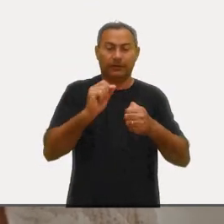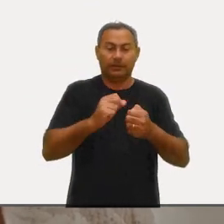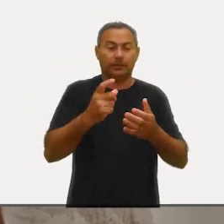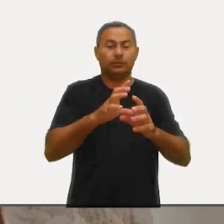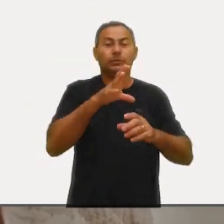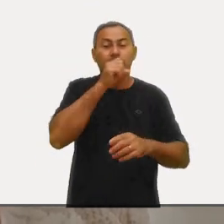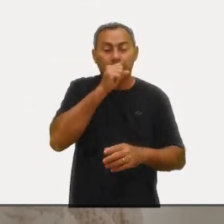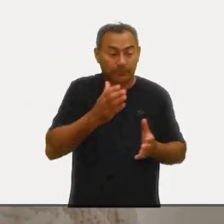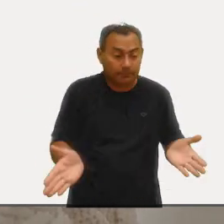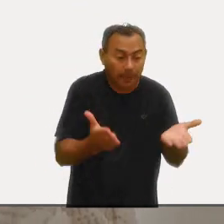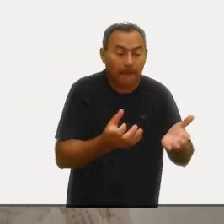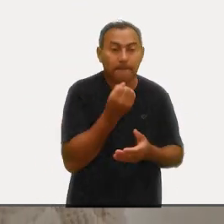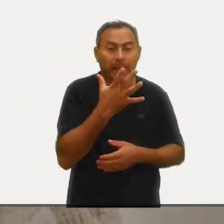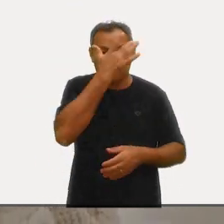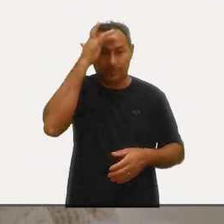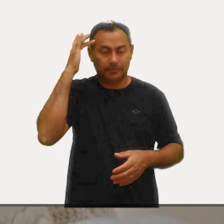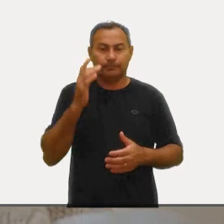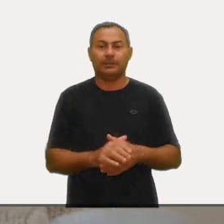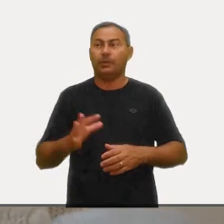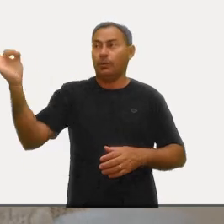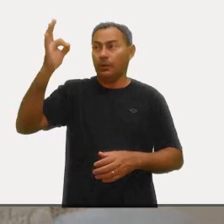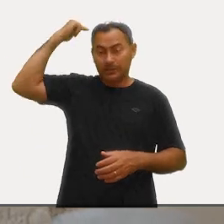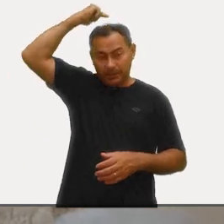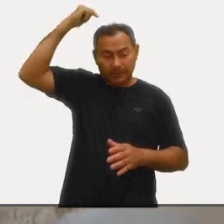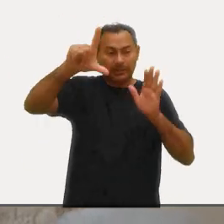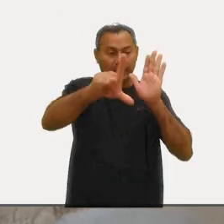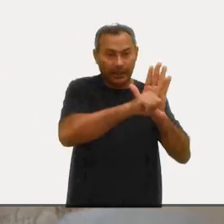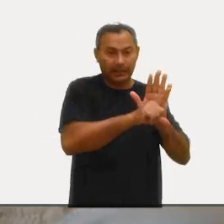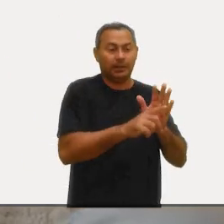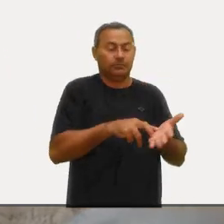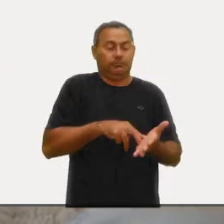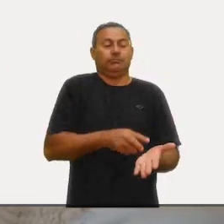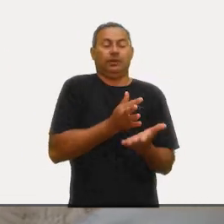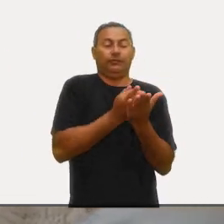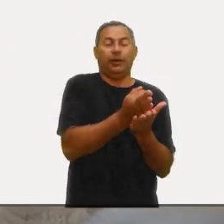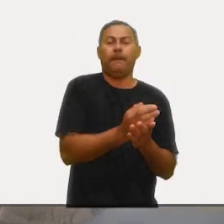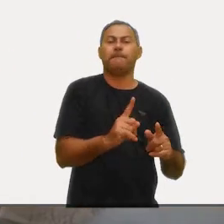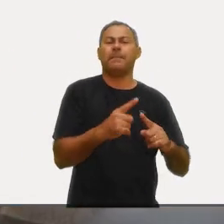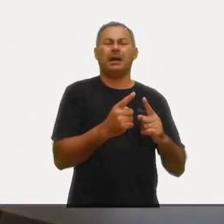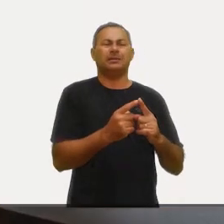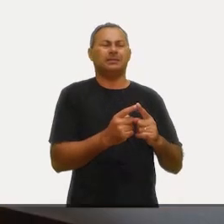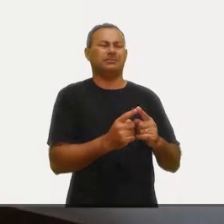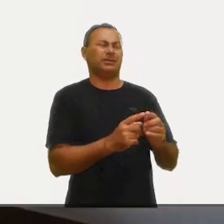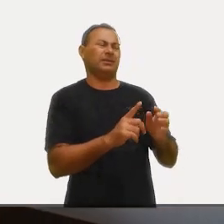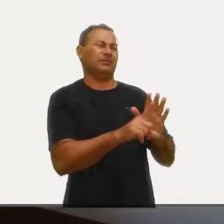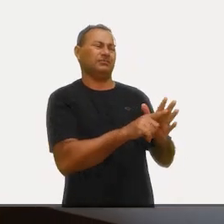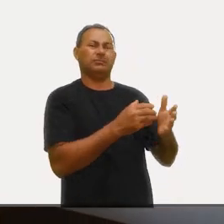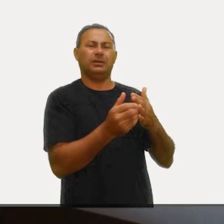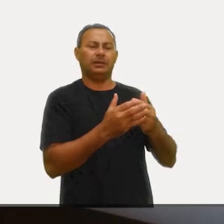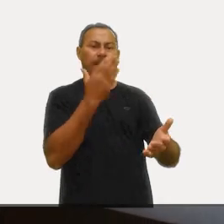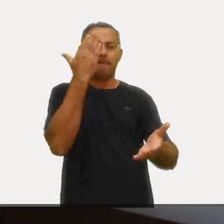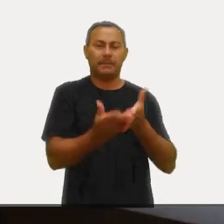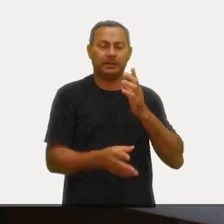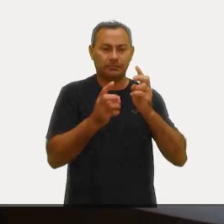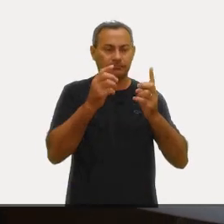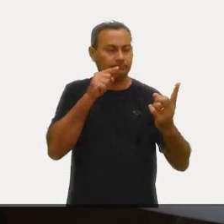coisa era feita no sábado para promover o bem-estar do homem, o espírito da lei do sábado era mantido. Mas eles eram tão legalistas que